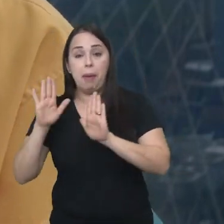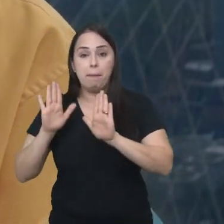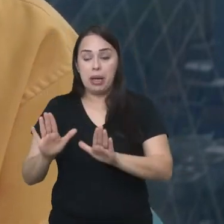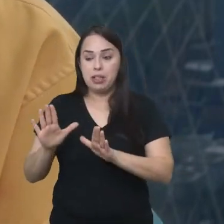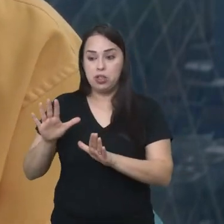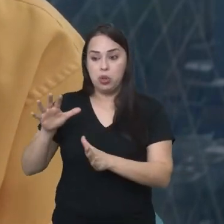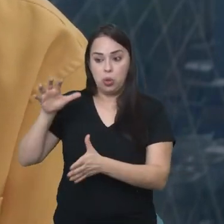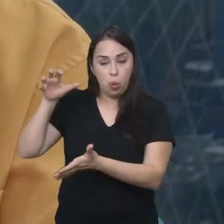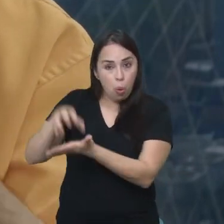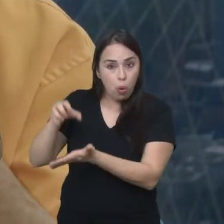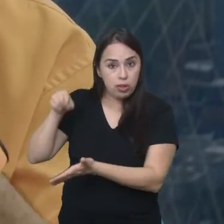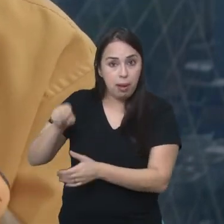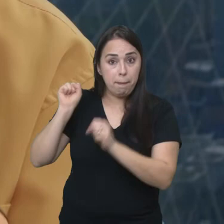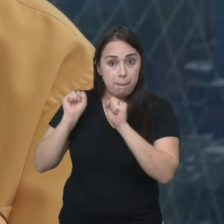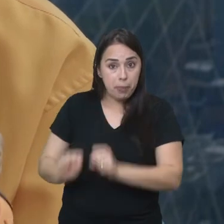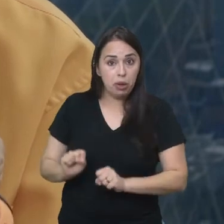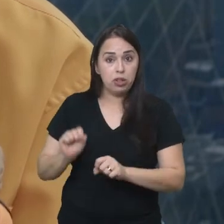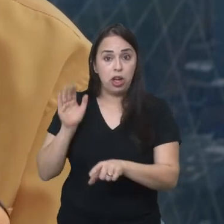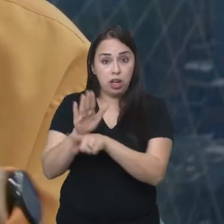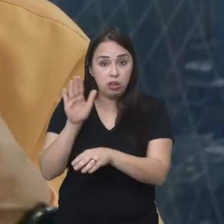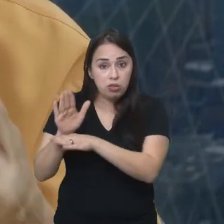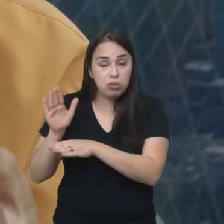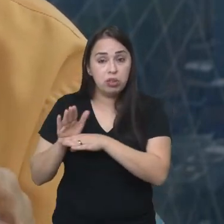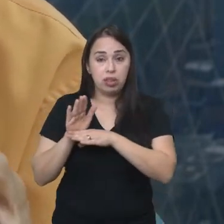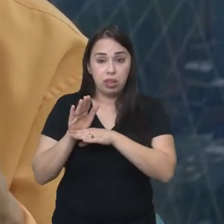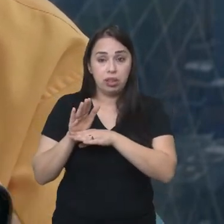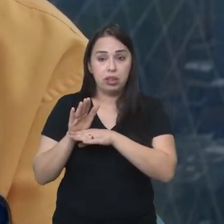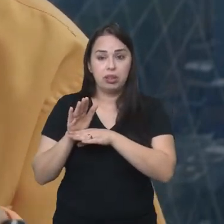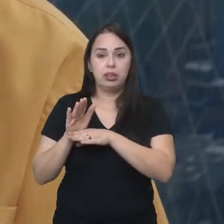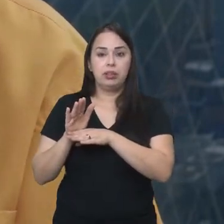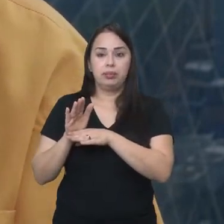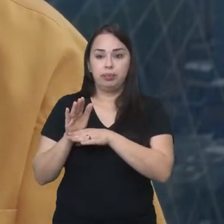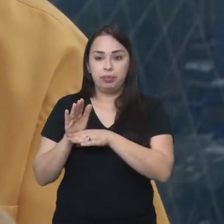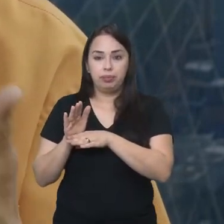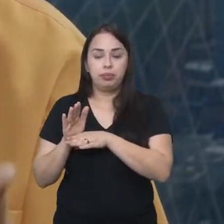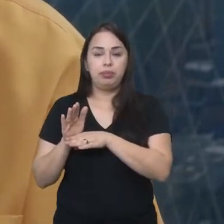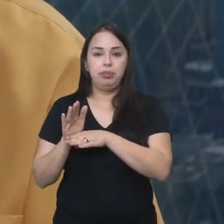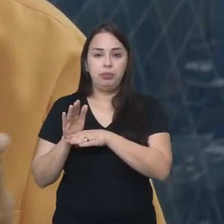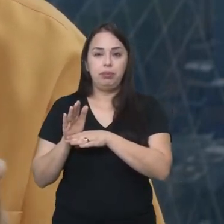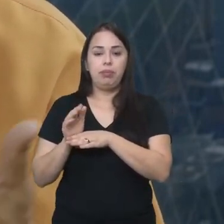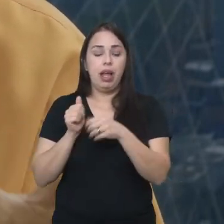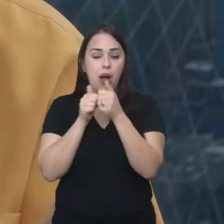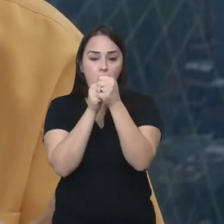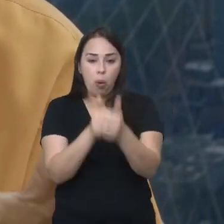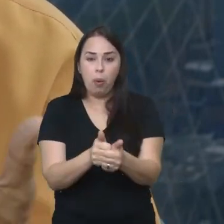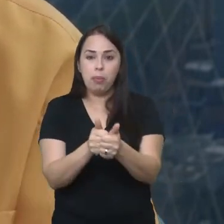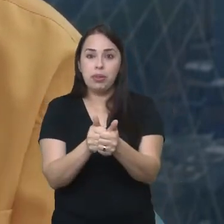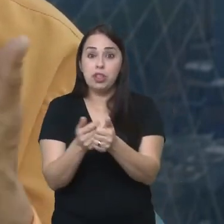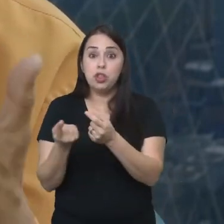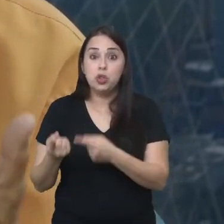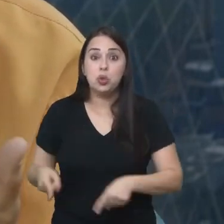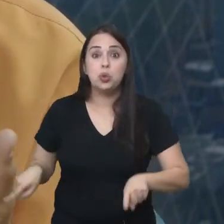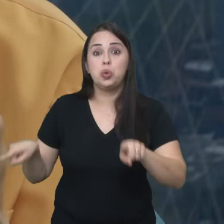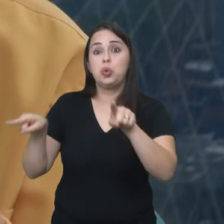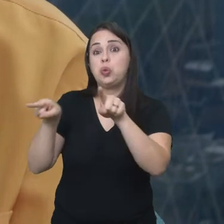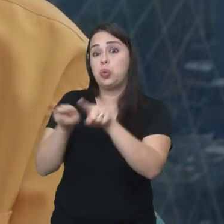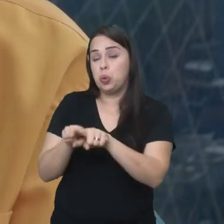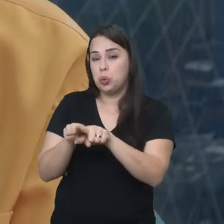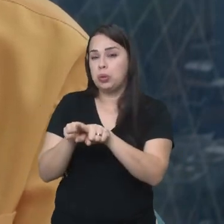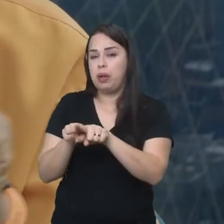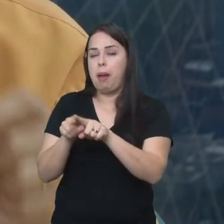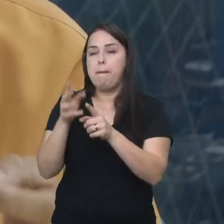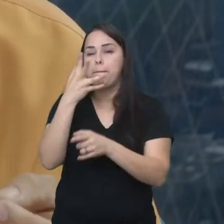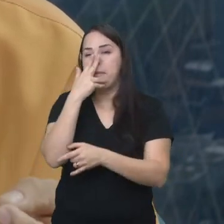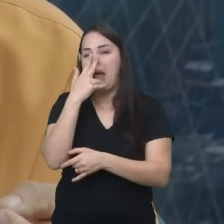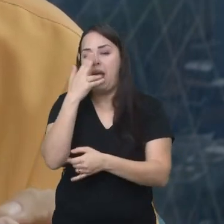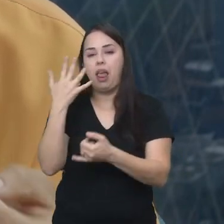rede de proteção, dando, né, fazendo um acompanhamento junto como se fosse uma engrenagem mesmo, para que pudesse realmente, de